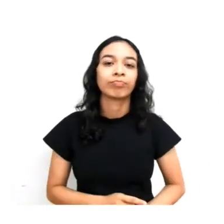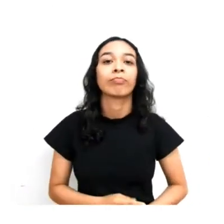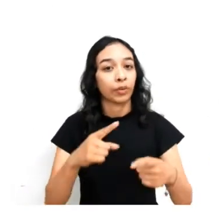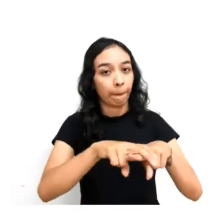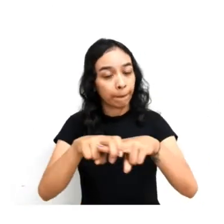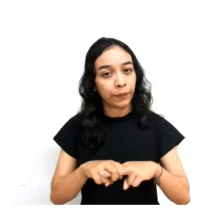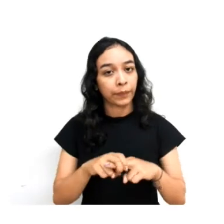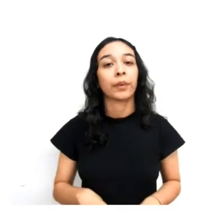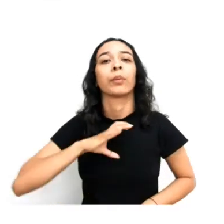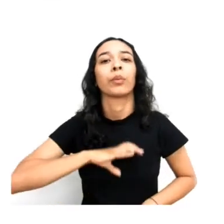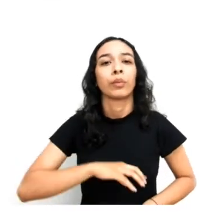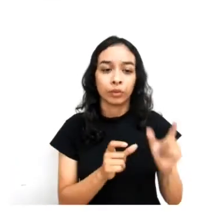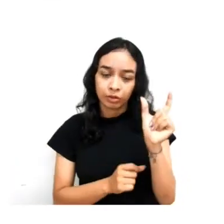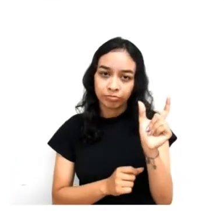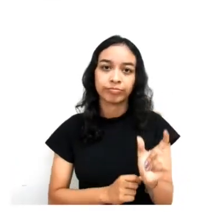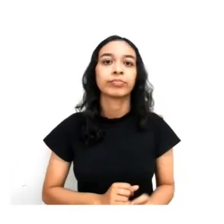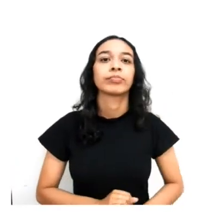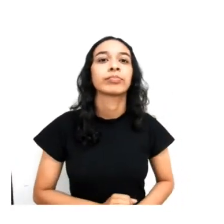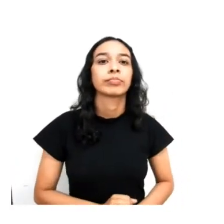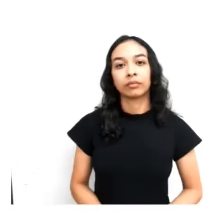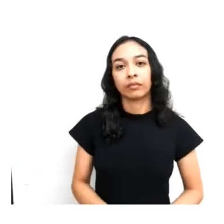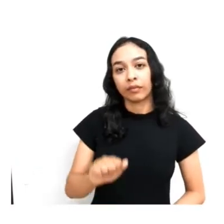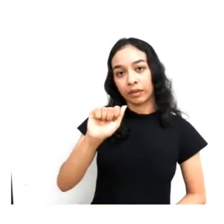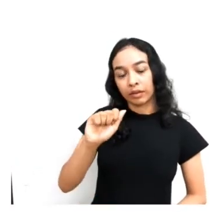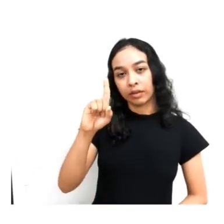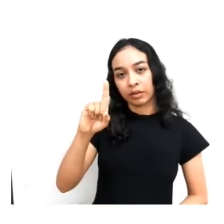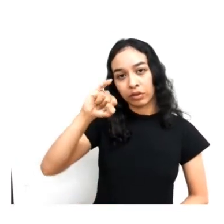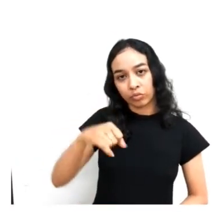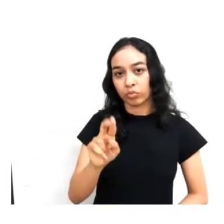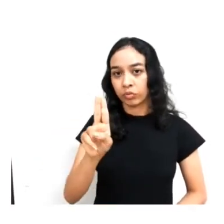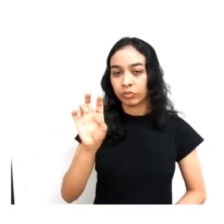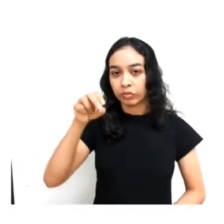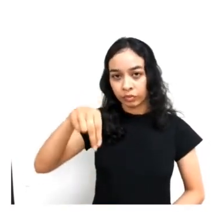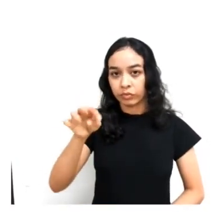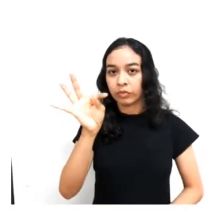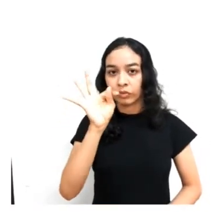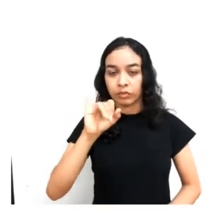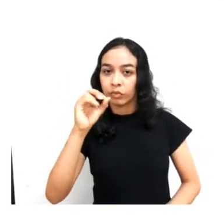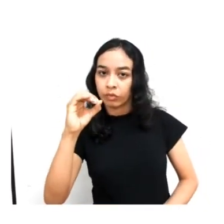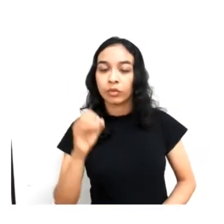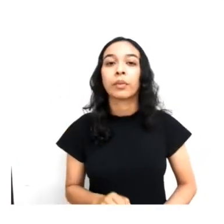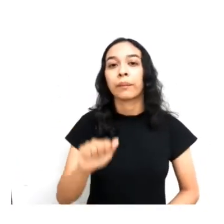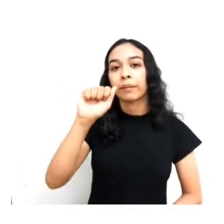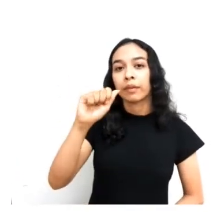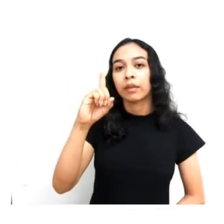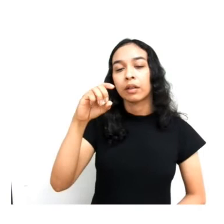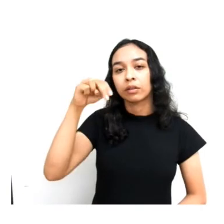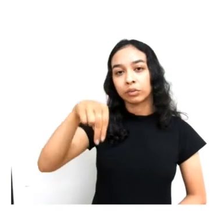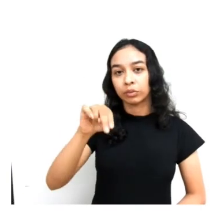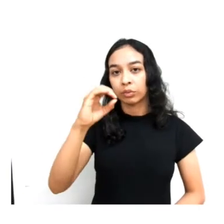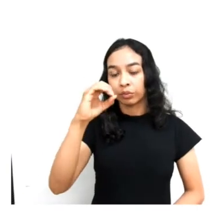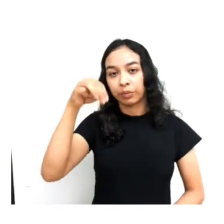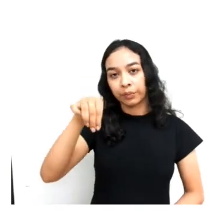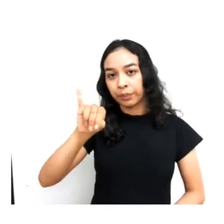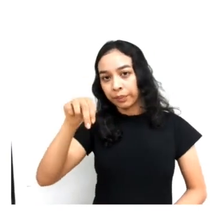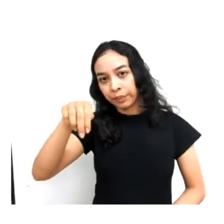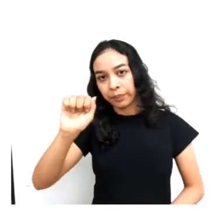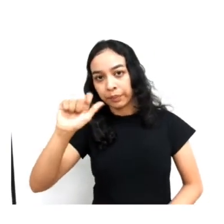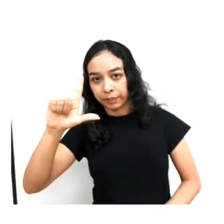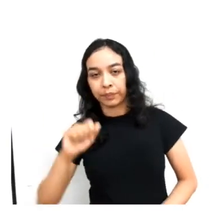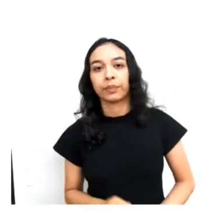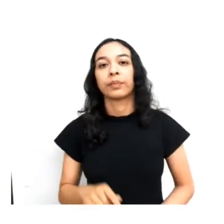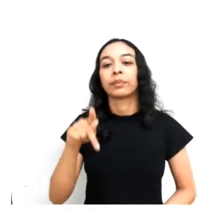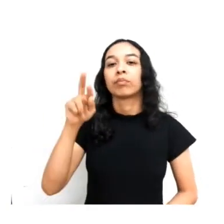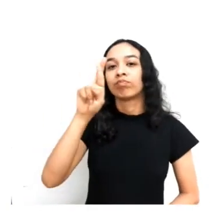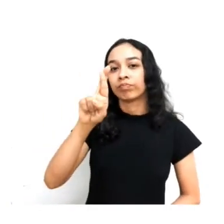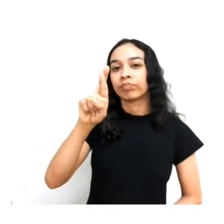em português, é tradicionalmente o adjunto adnominal restritivo. Exemplos.